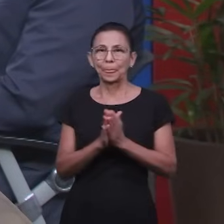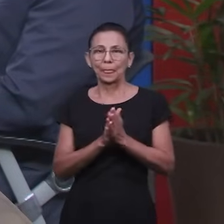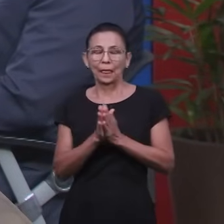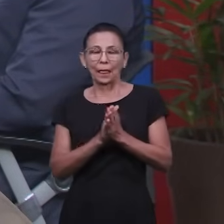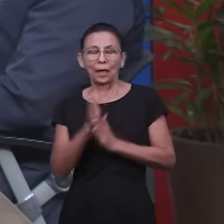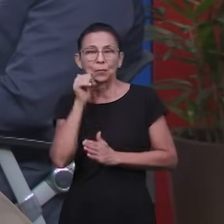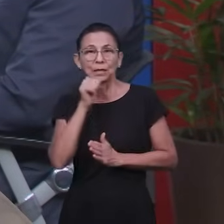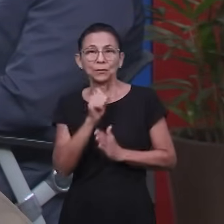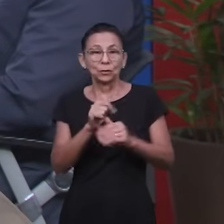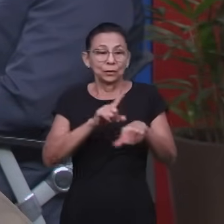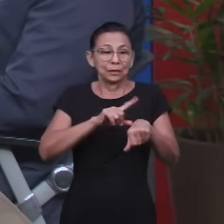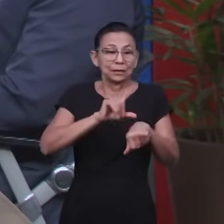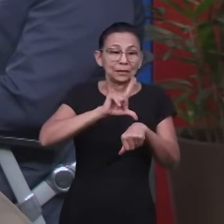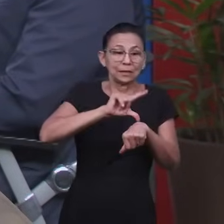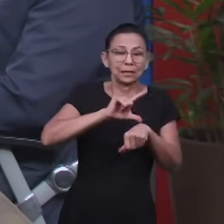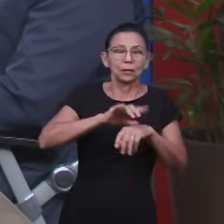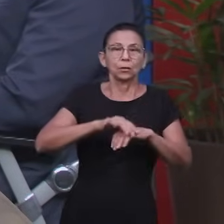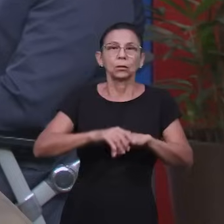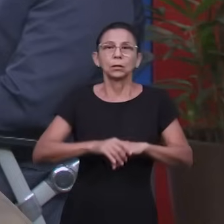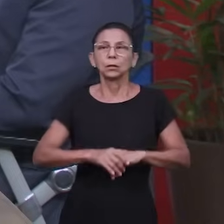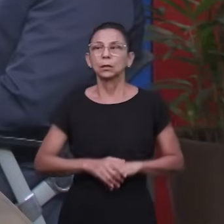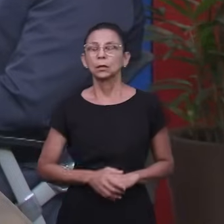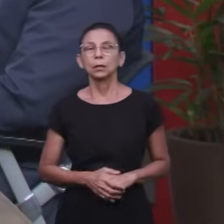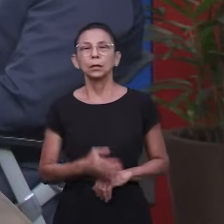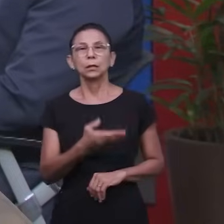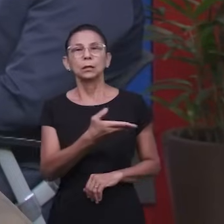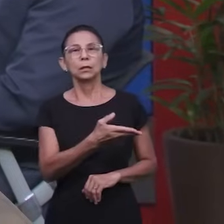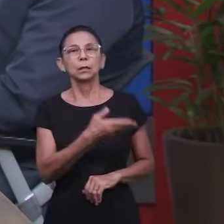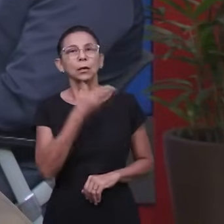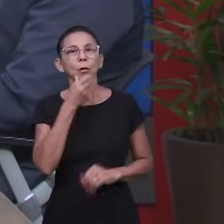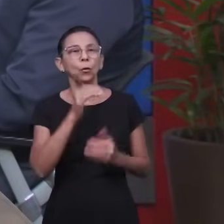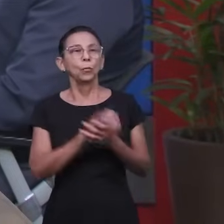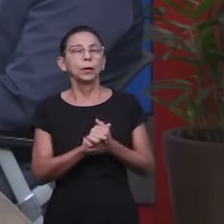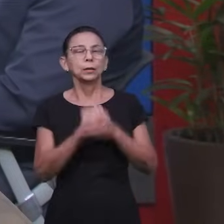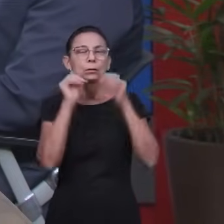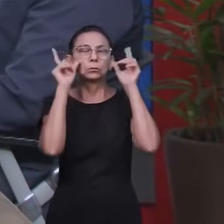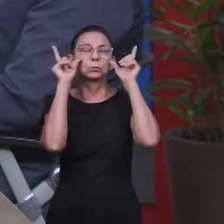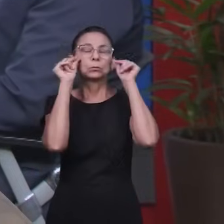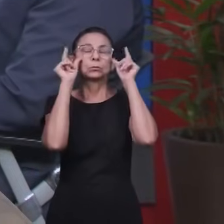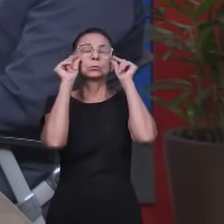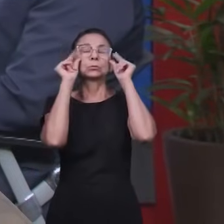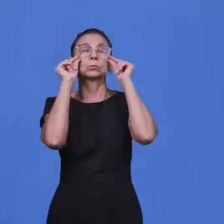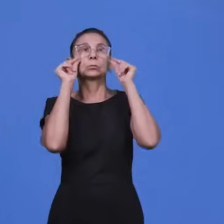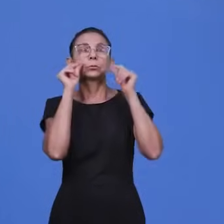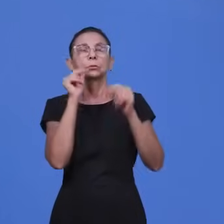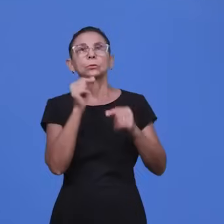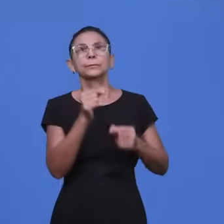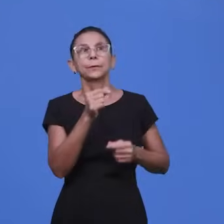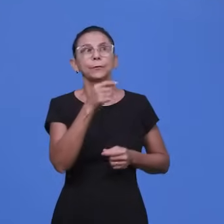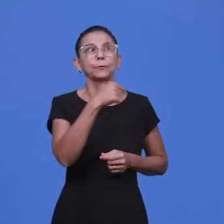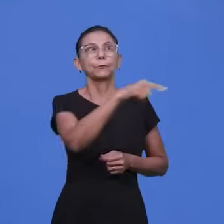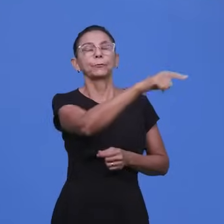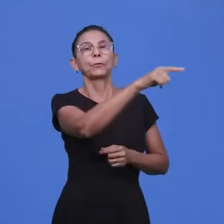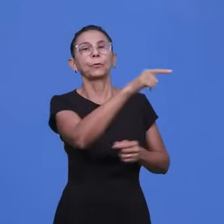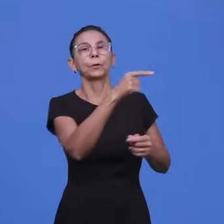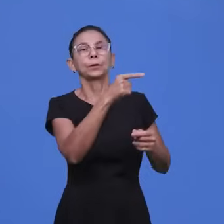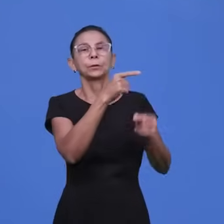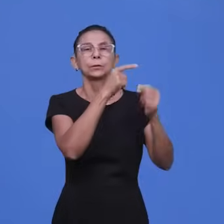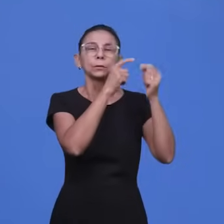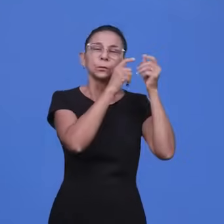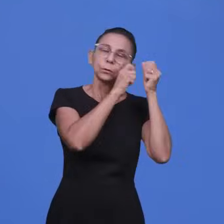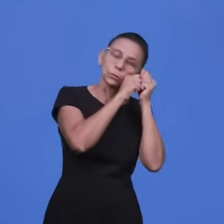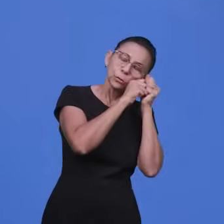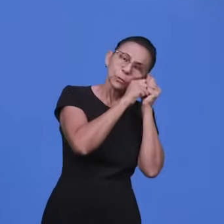dormi. Ela falou, misericórdia, eu vou aumentar o volume. Aí falou daqui, de lá, e aquela coisa toda, e clamando ao